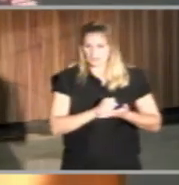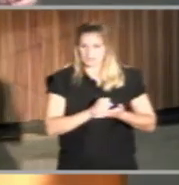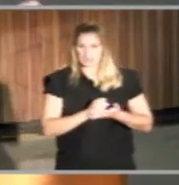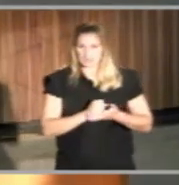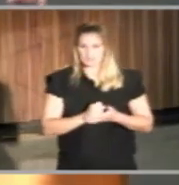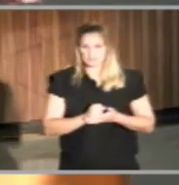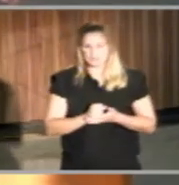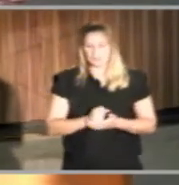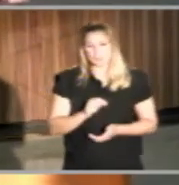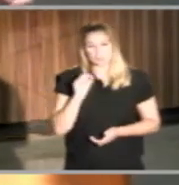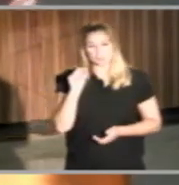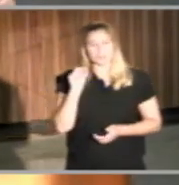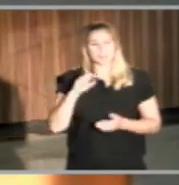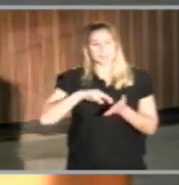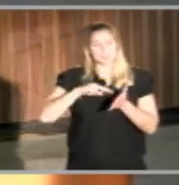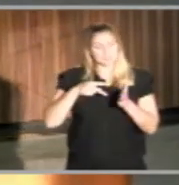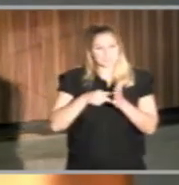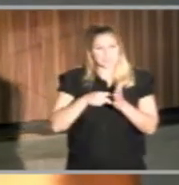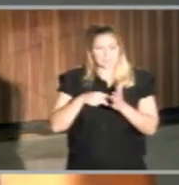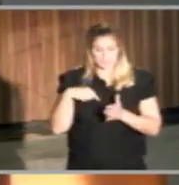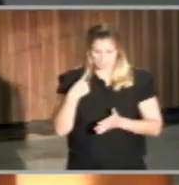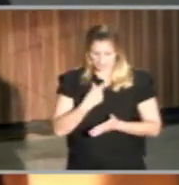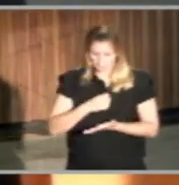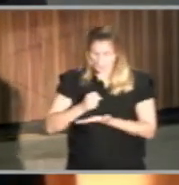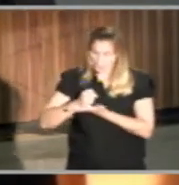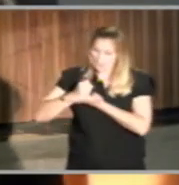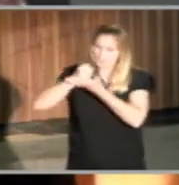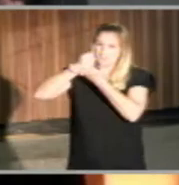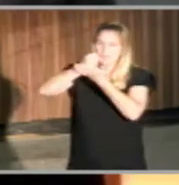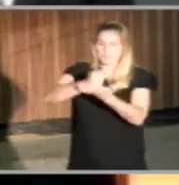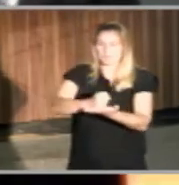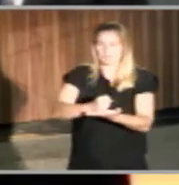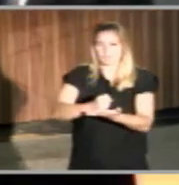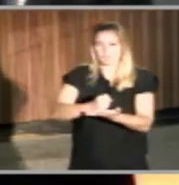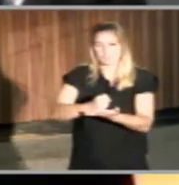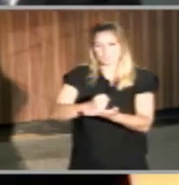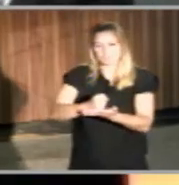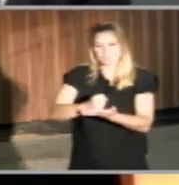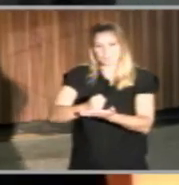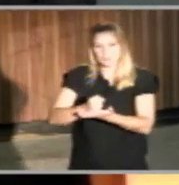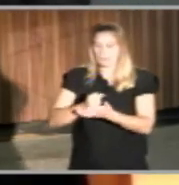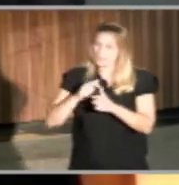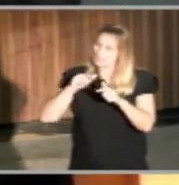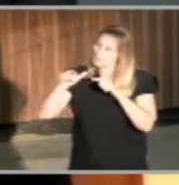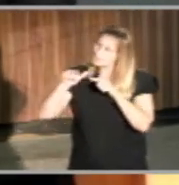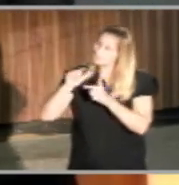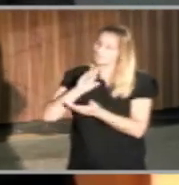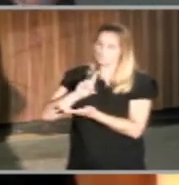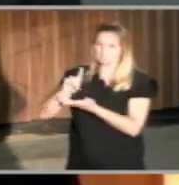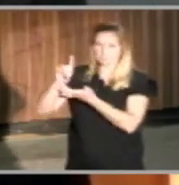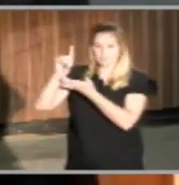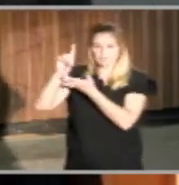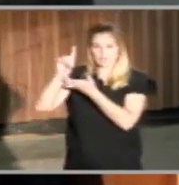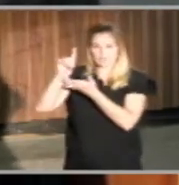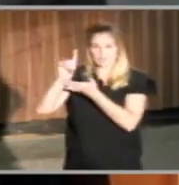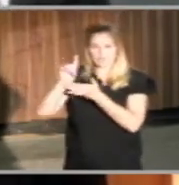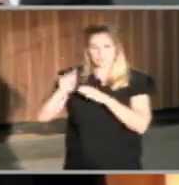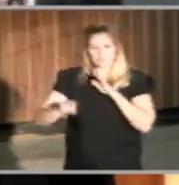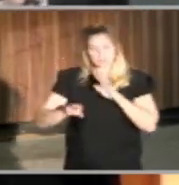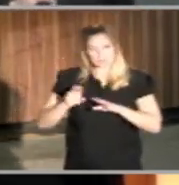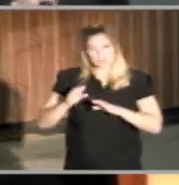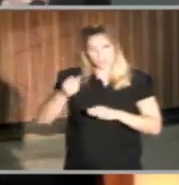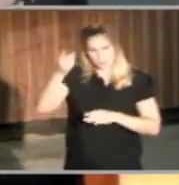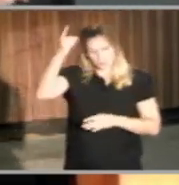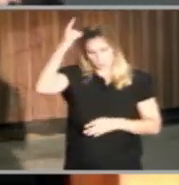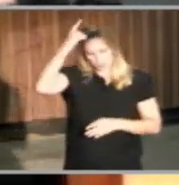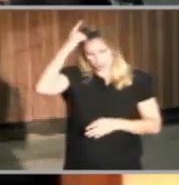cooperadores da obra de Deus. A gente coopera pregando o Evangelho, a gente coopera colocando os nossos dons e talentos a serviço do